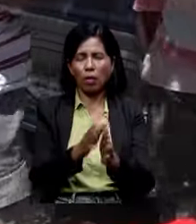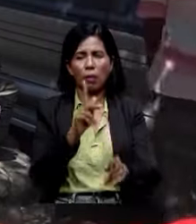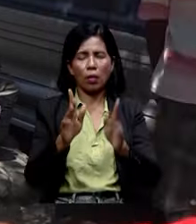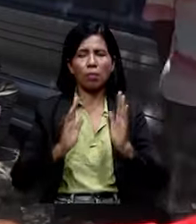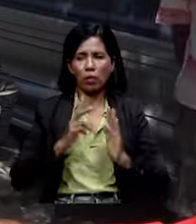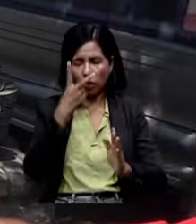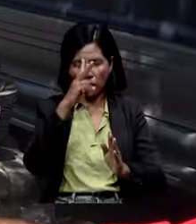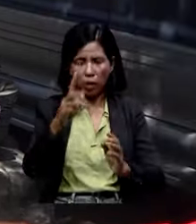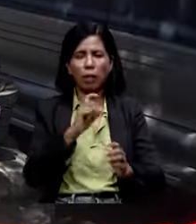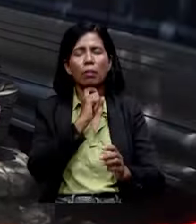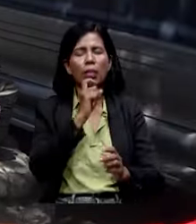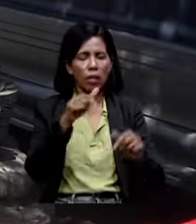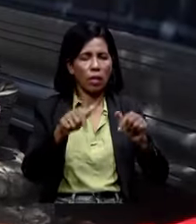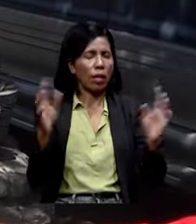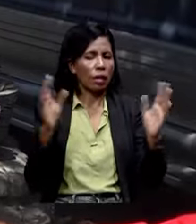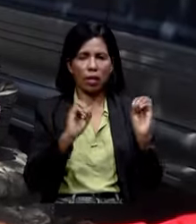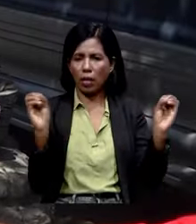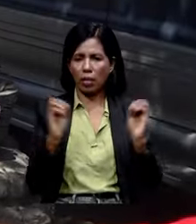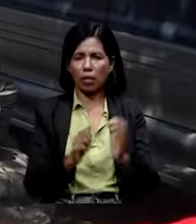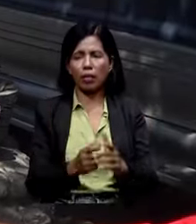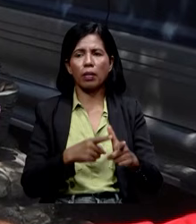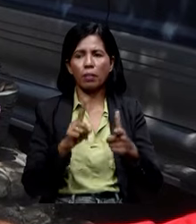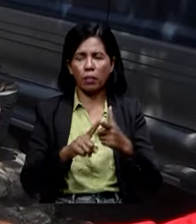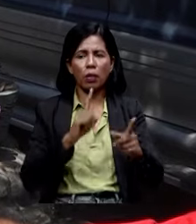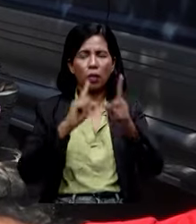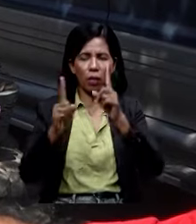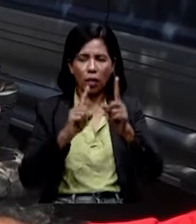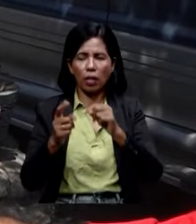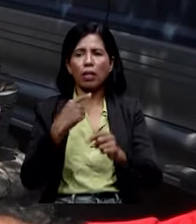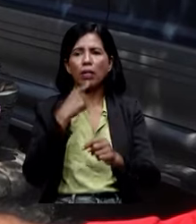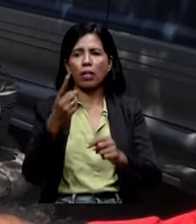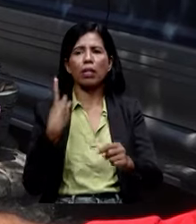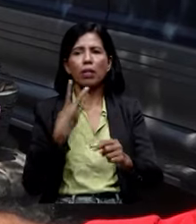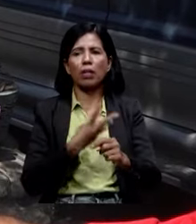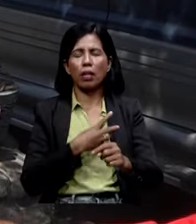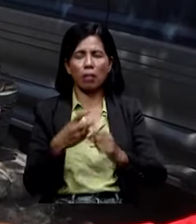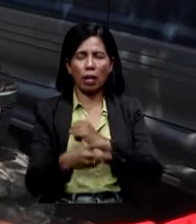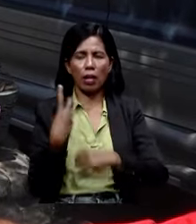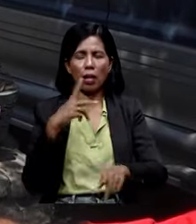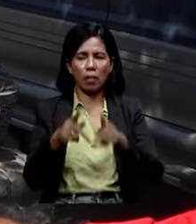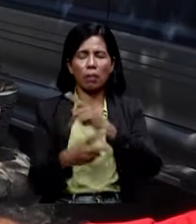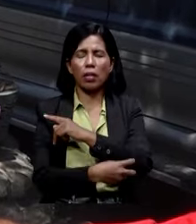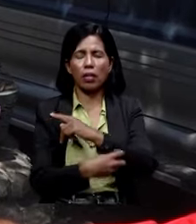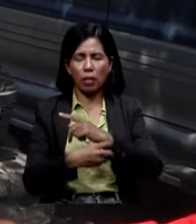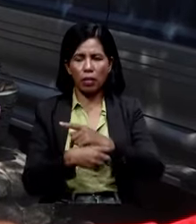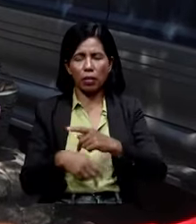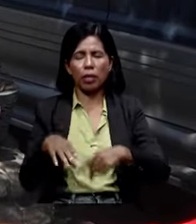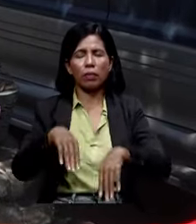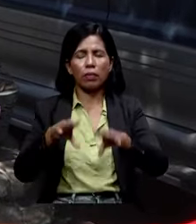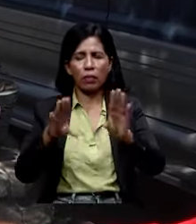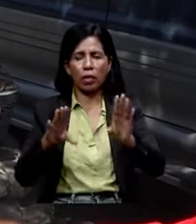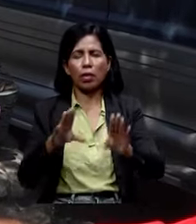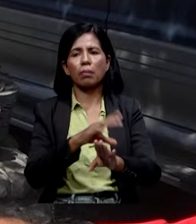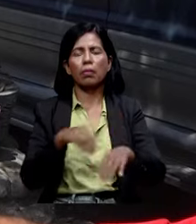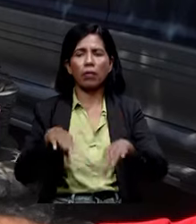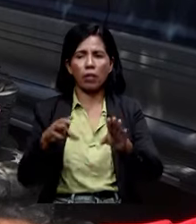atau hari bisiri ini la iya. I depois mak bayi ni ba kuliah fali dia. Ami hanya ami nak bisiri ini ami tetu dia ba ami kado ami lori ba fang.